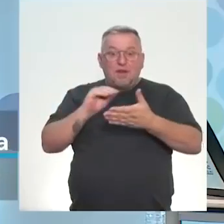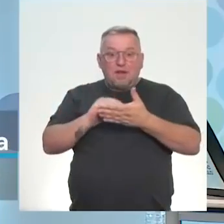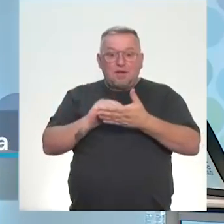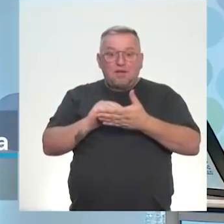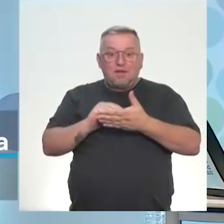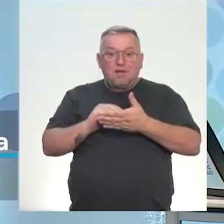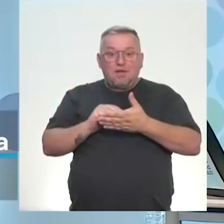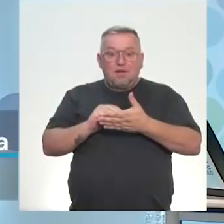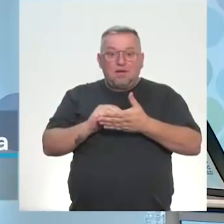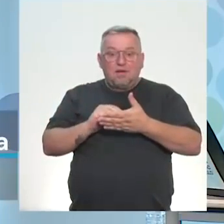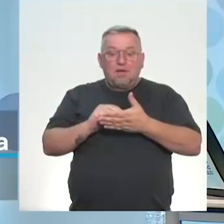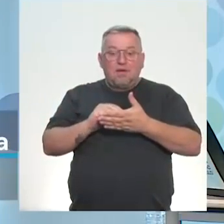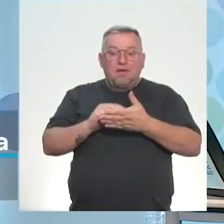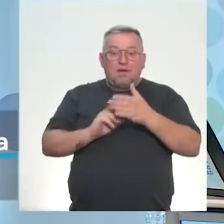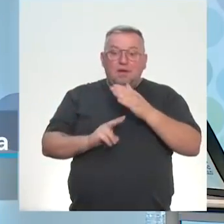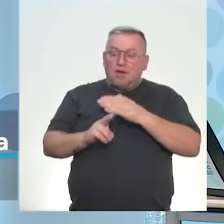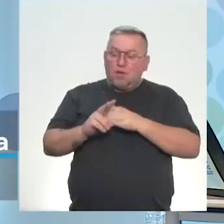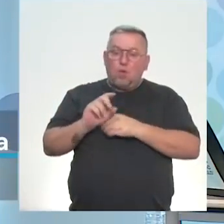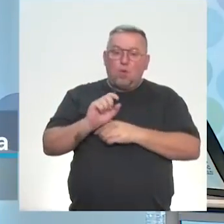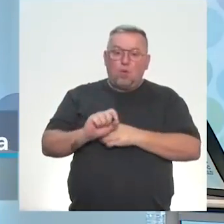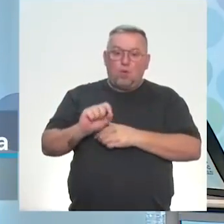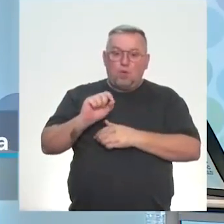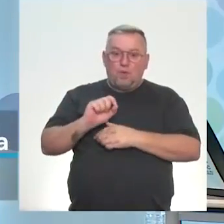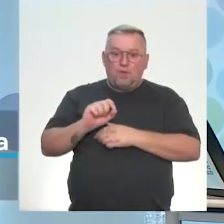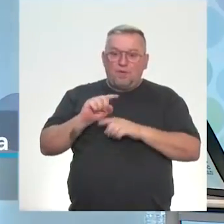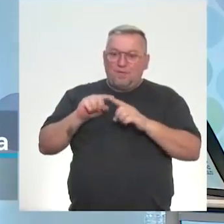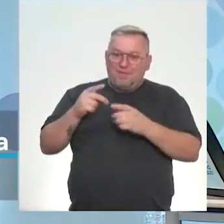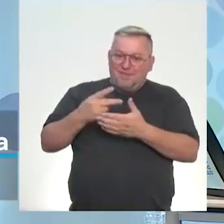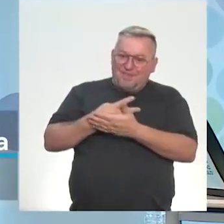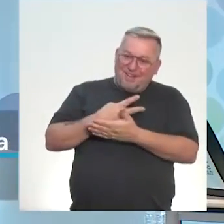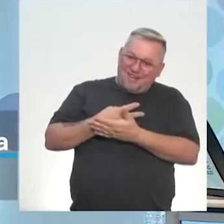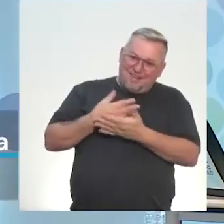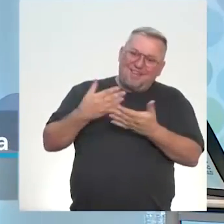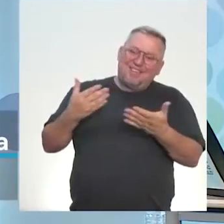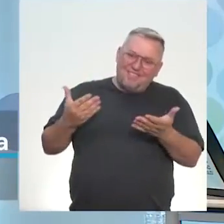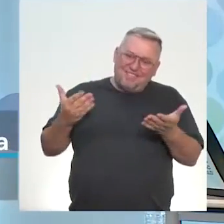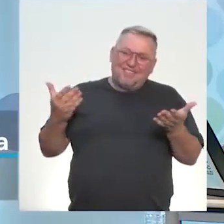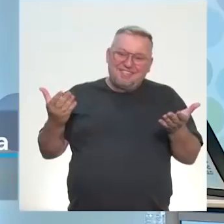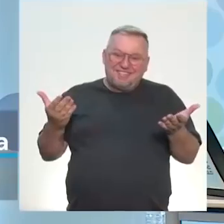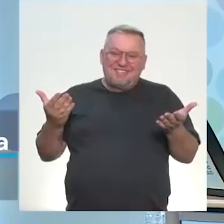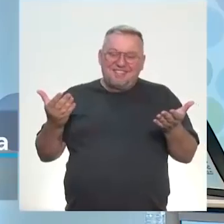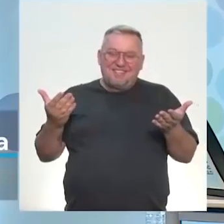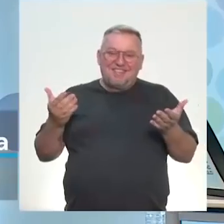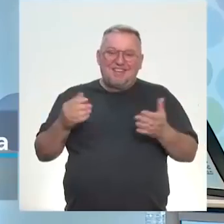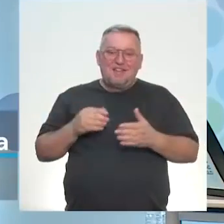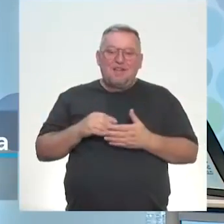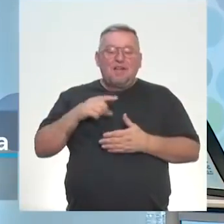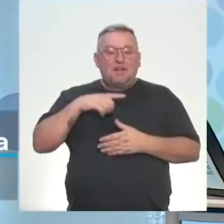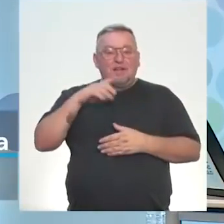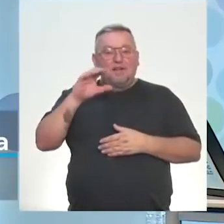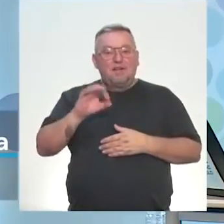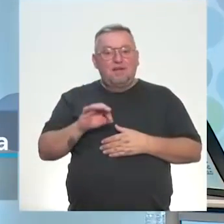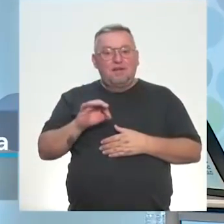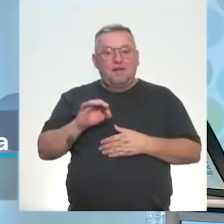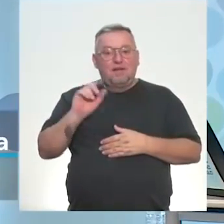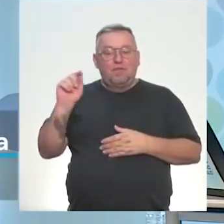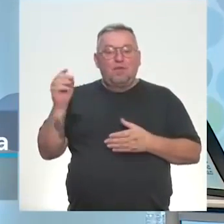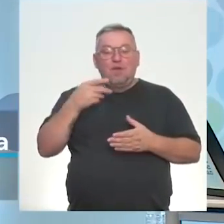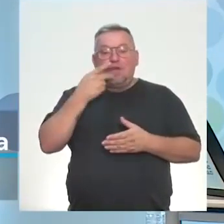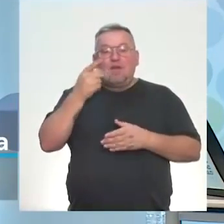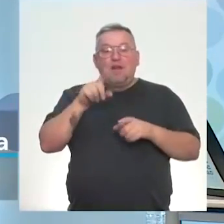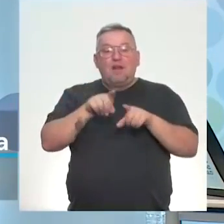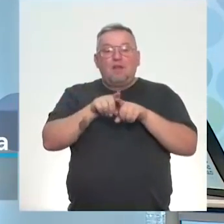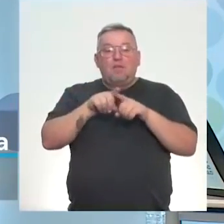você colocasse, seria, claro, não sendo errada, né, não sendo Tem que ter lógica, fora do né? contexto, ela está certa. Você poderia